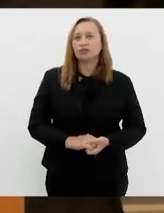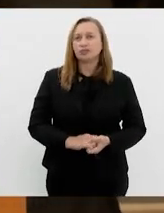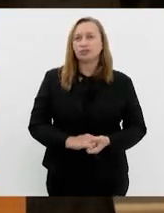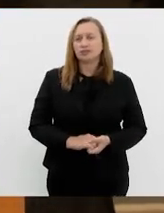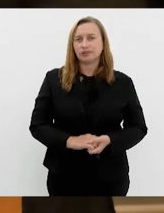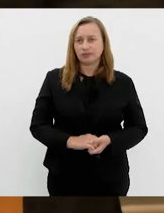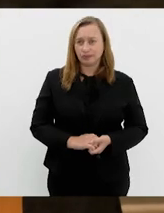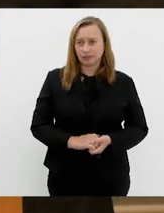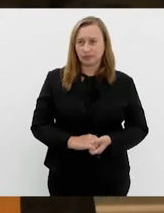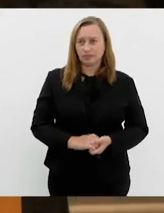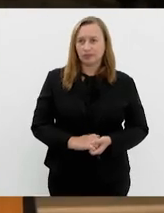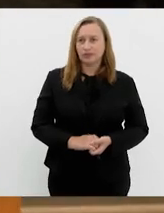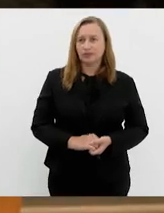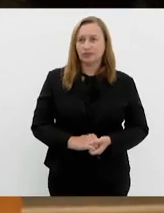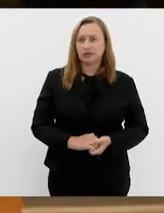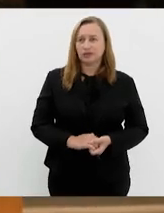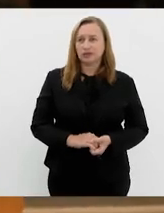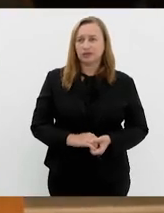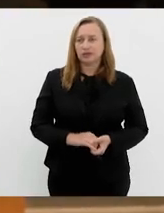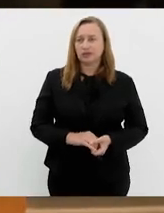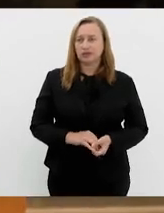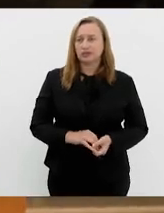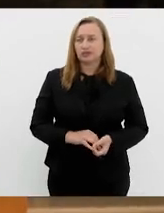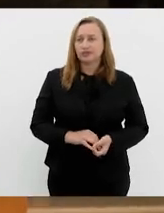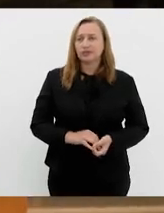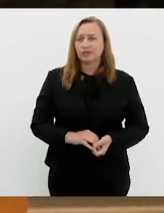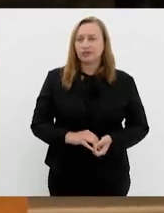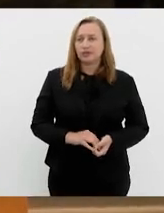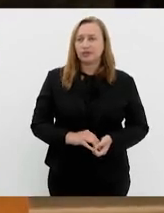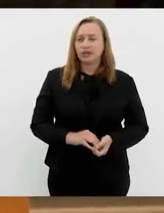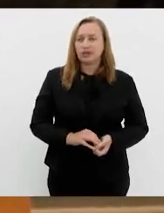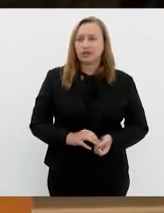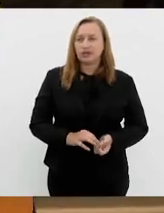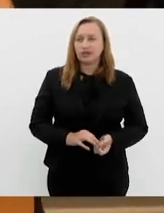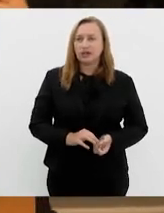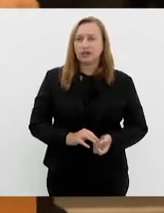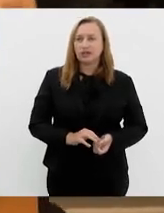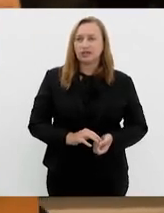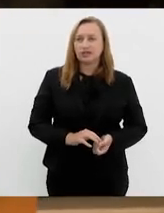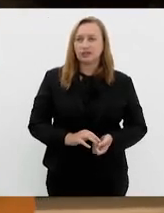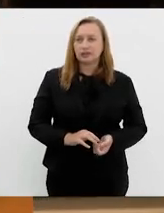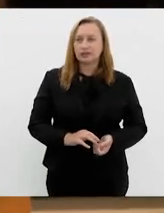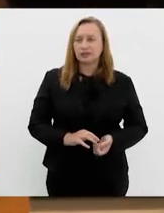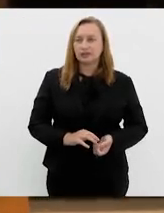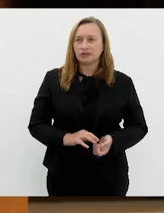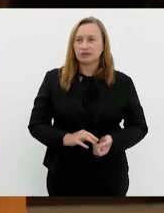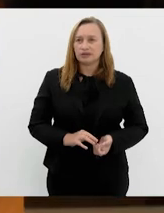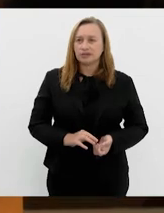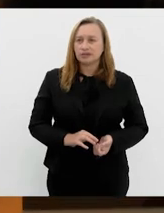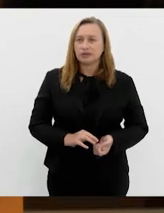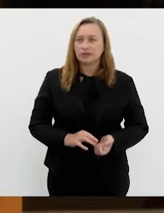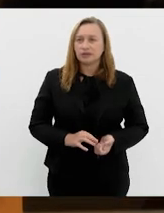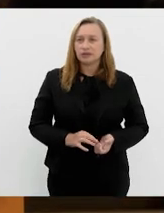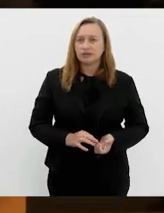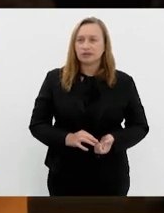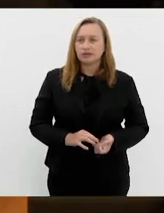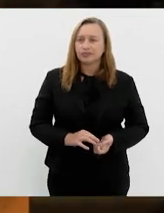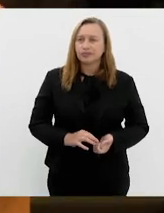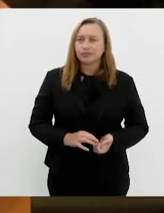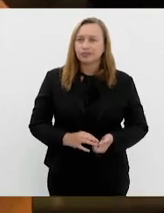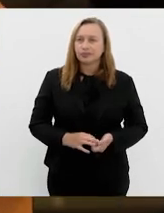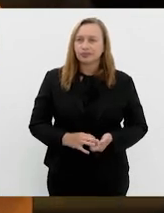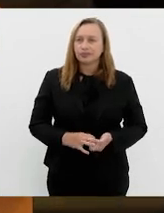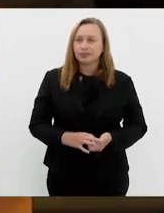identificar Com certeza de qual árvore ela caiu só foi Peg aqu elas estão no chão né Claro né claro claro né